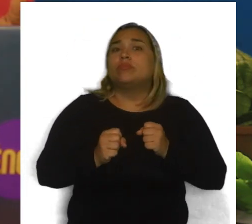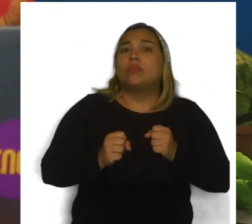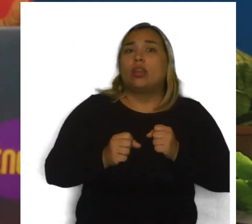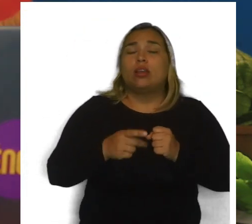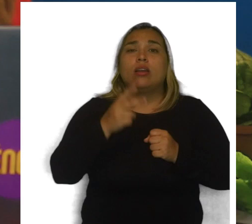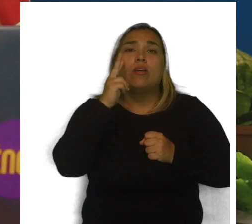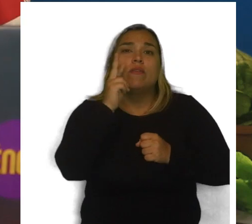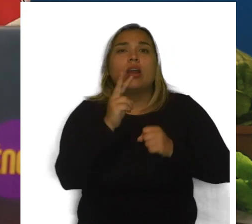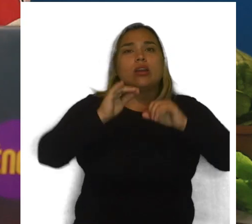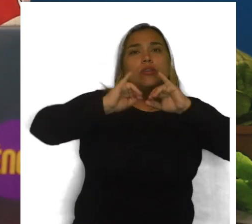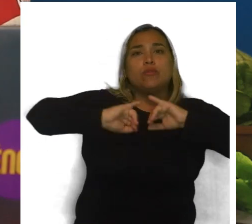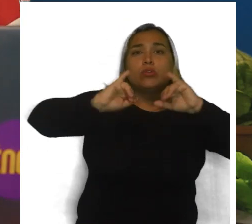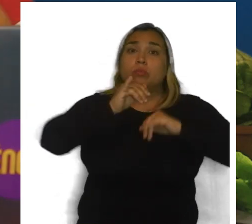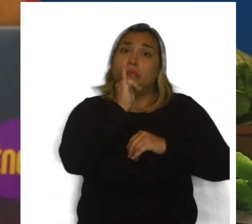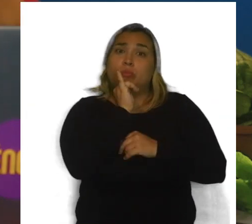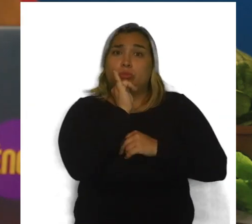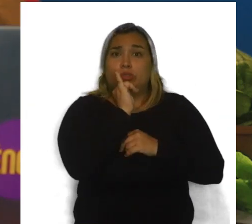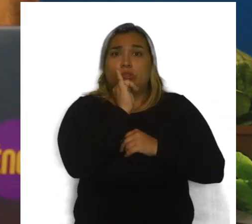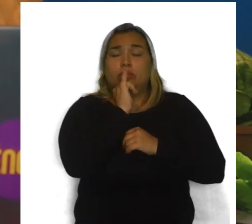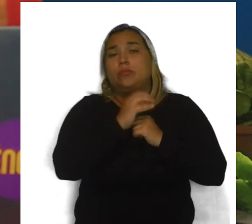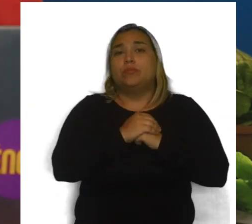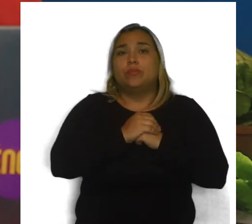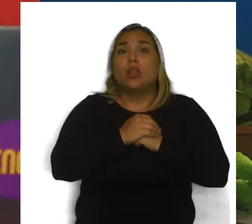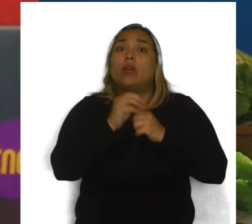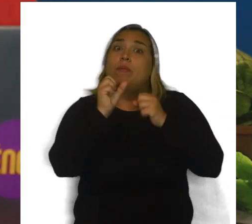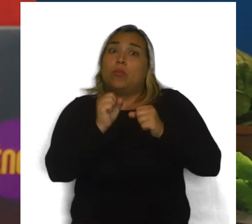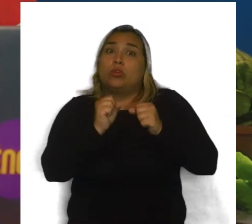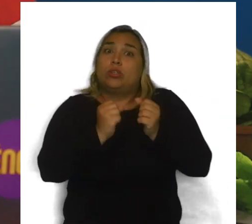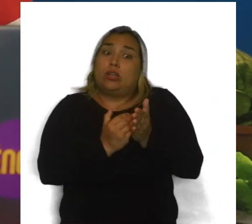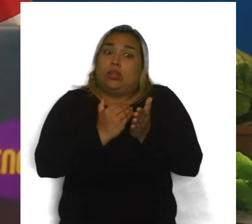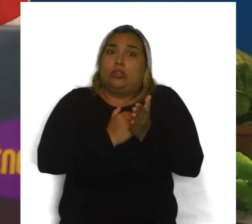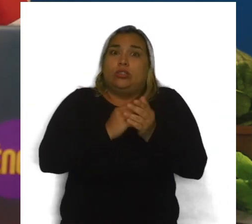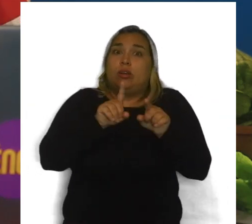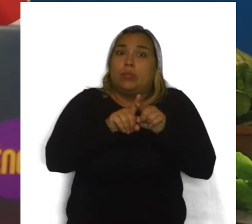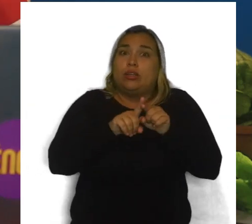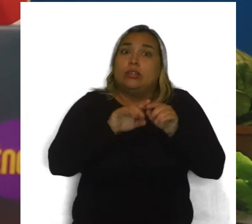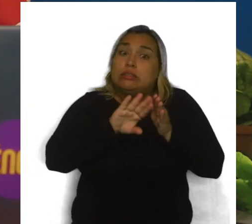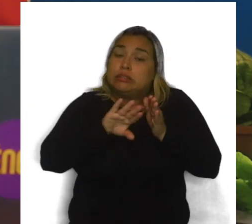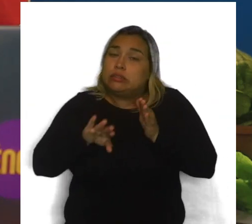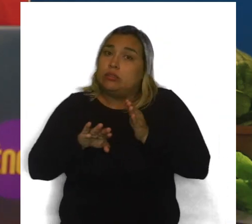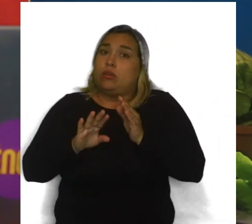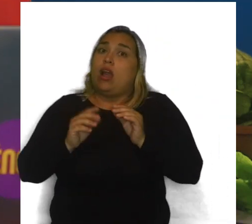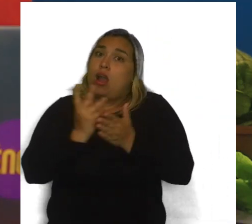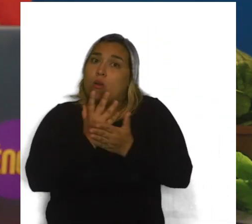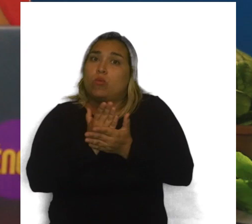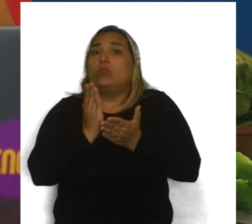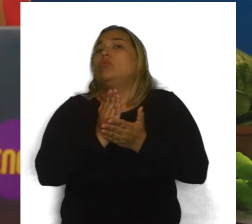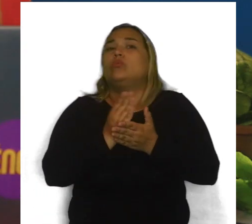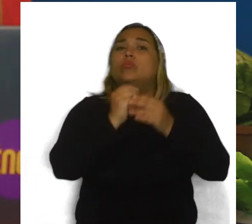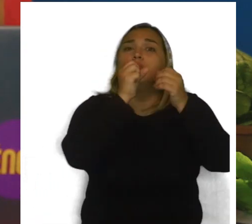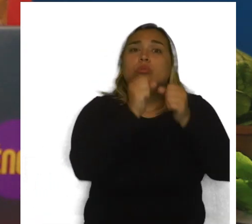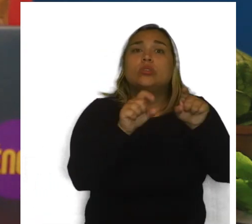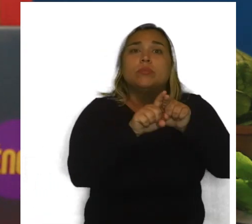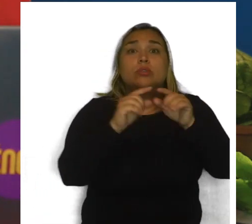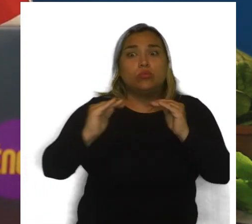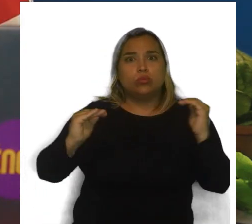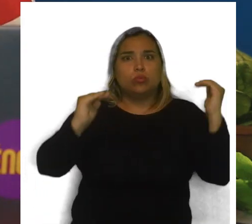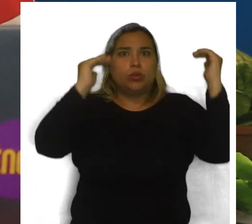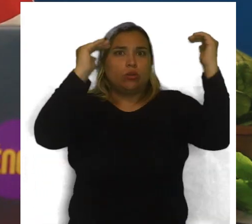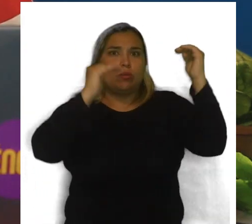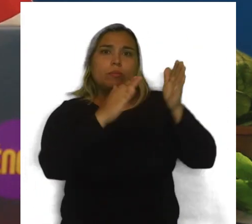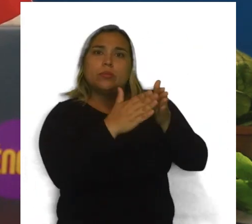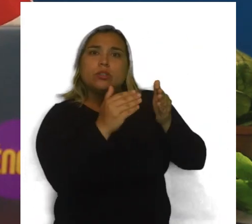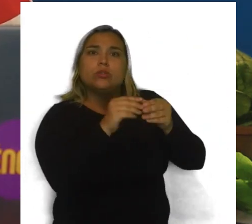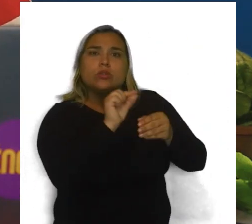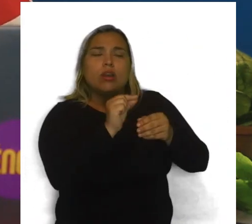da informação, por exemplo, devem ser a exceção. Tu podes também recorrer às instâncias superiores